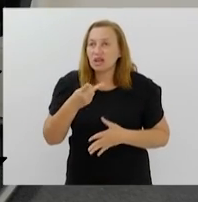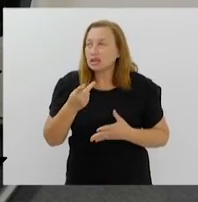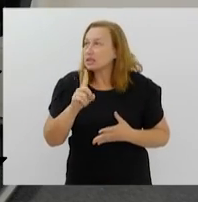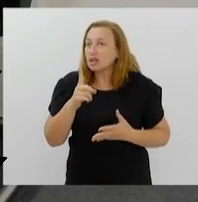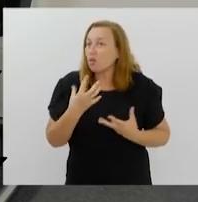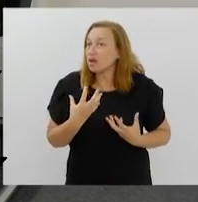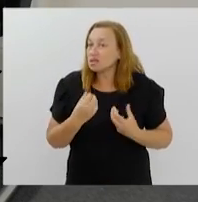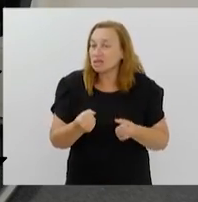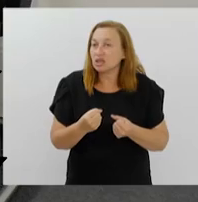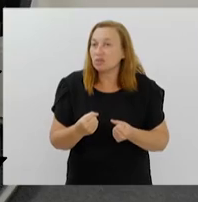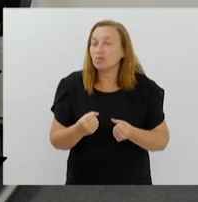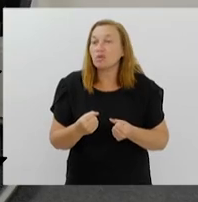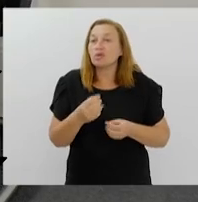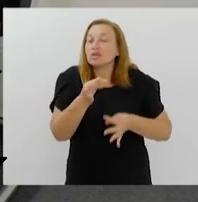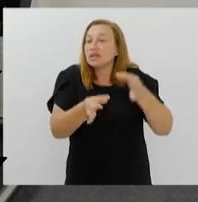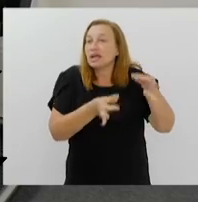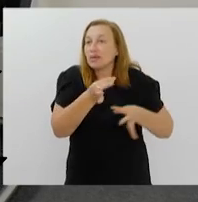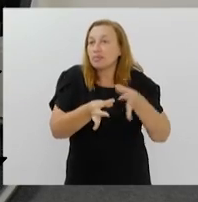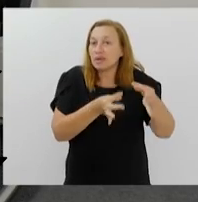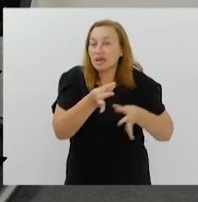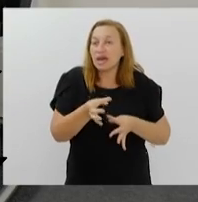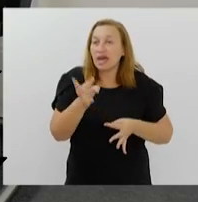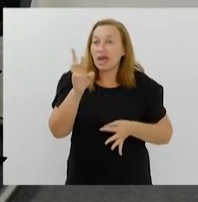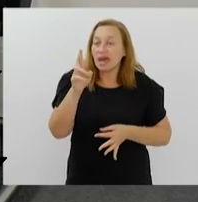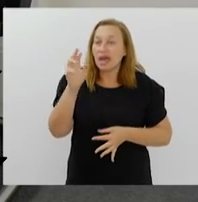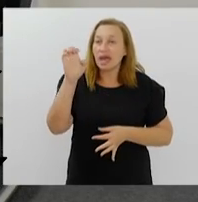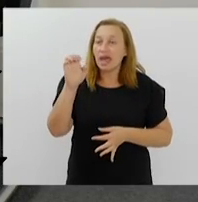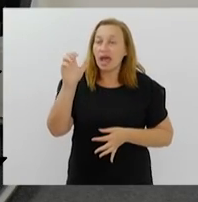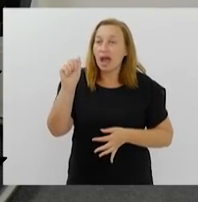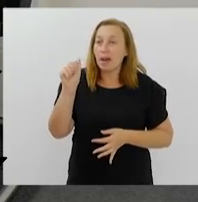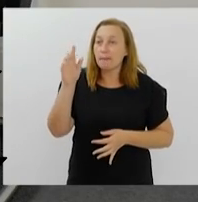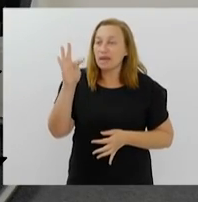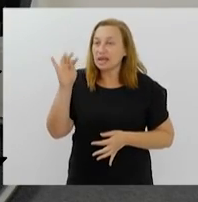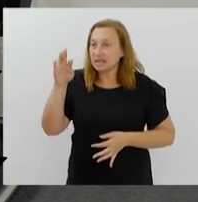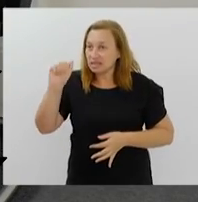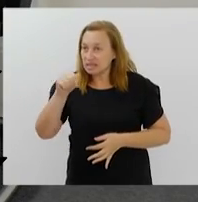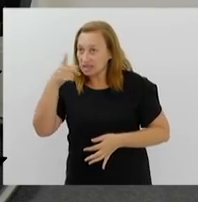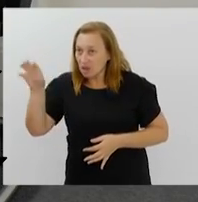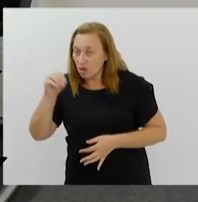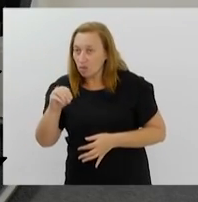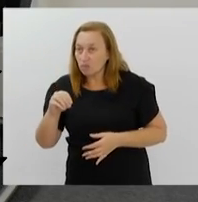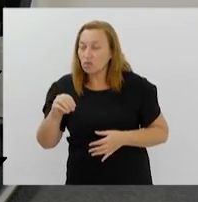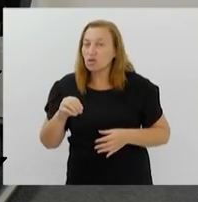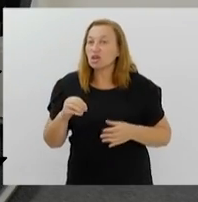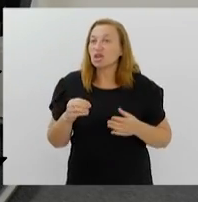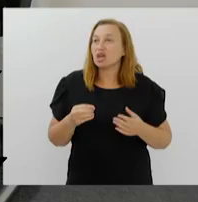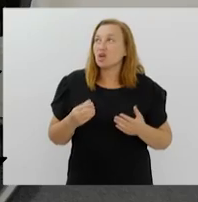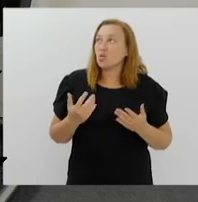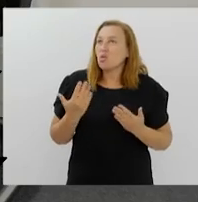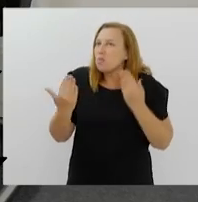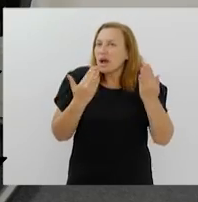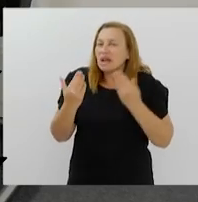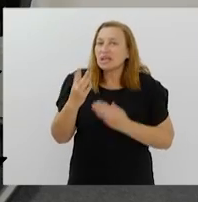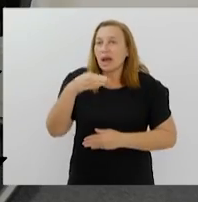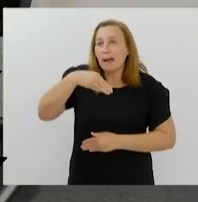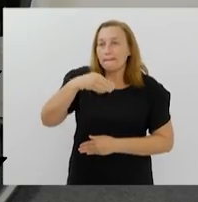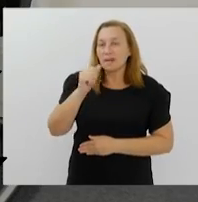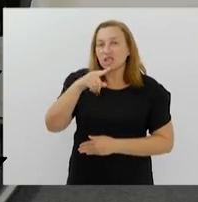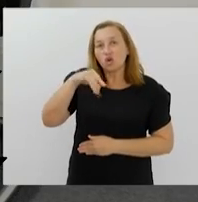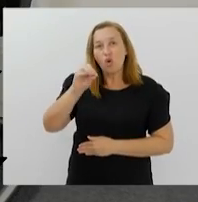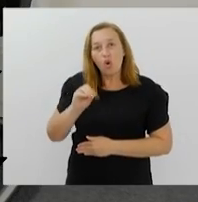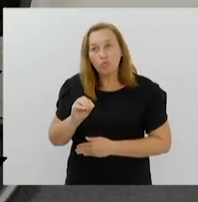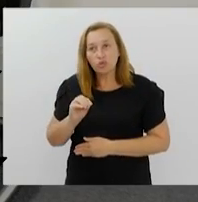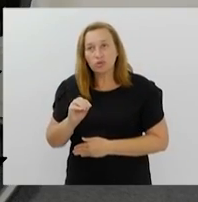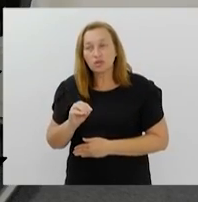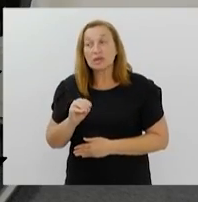reabilitação como regime manicomial e que sim entendemos que isso é mais um jogo esdrúxulo dos planos de